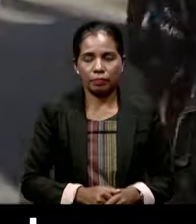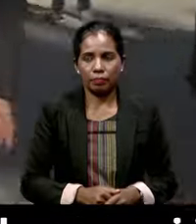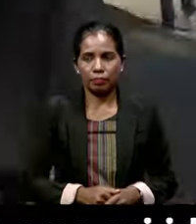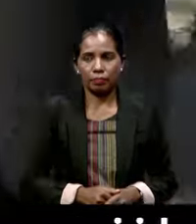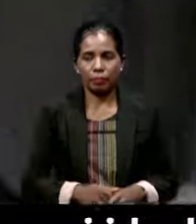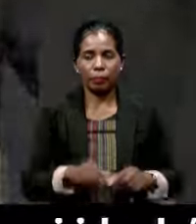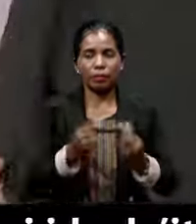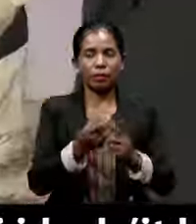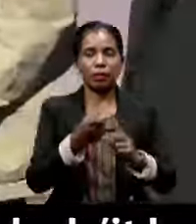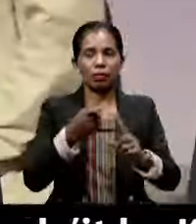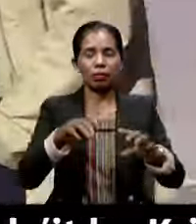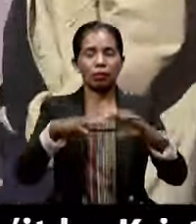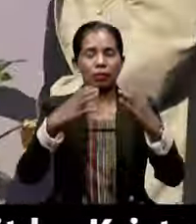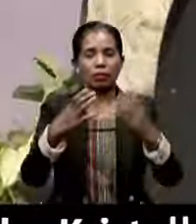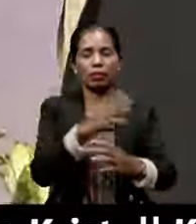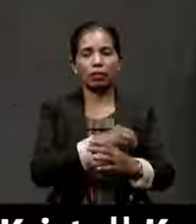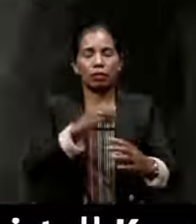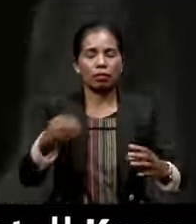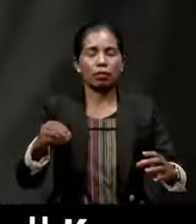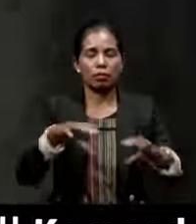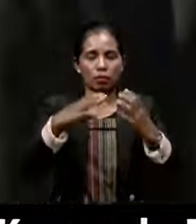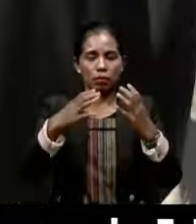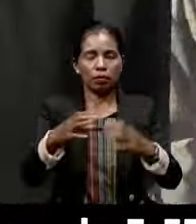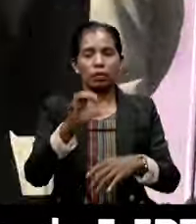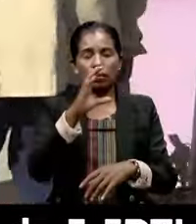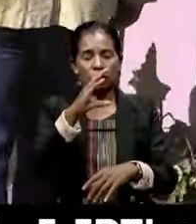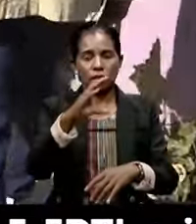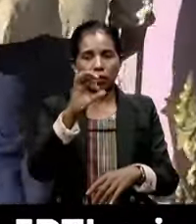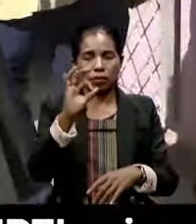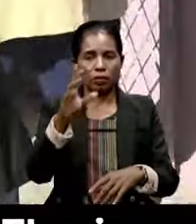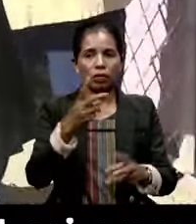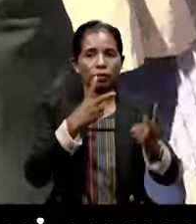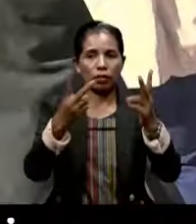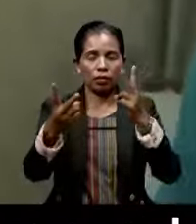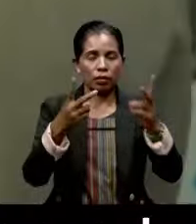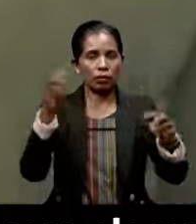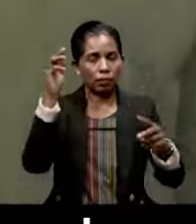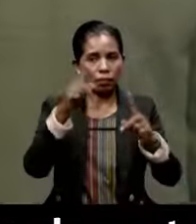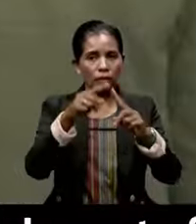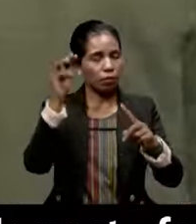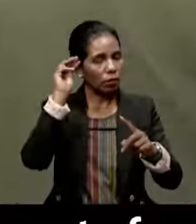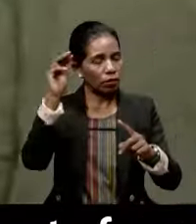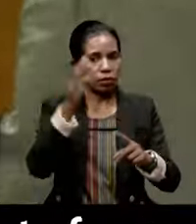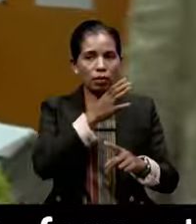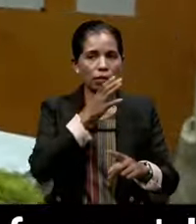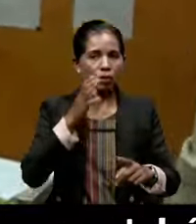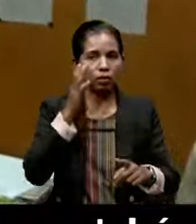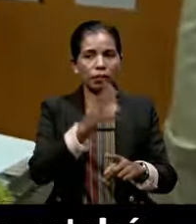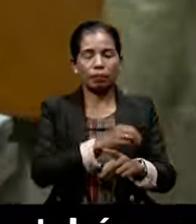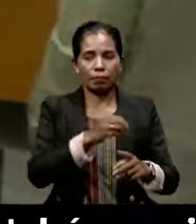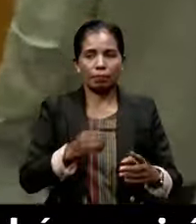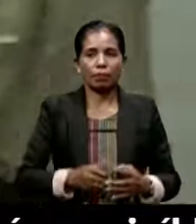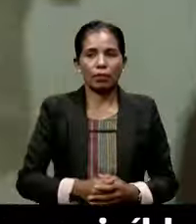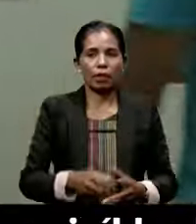Equipa conjunta com a Comissão Anticorrupção na Comissão Função Pública, sexta, né? A visita surpresa para o Ministério da Agricultura, Pecuária e Pesca na Floresta.